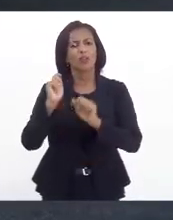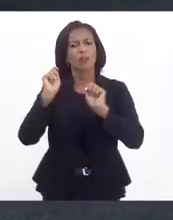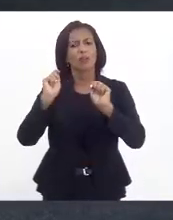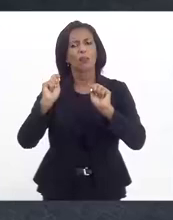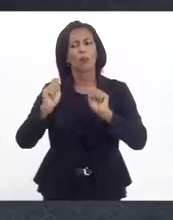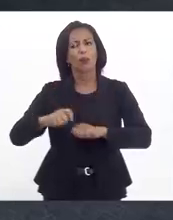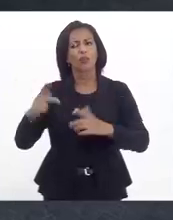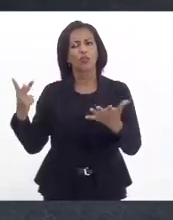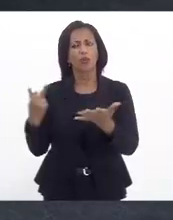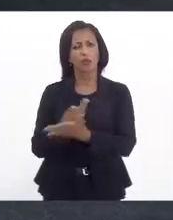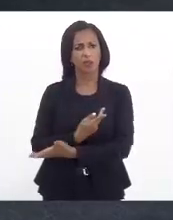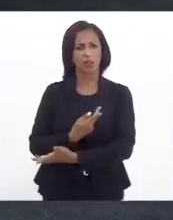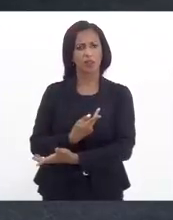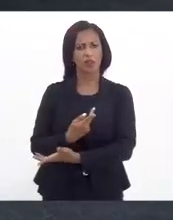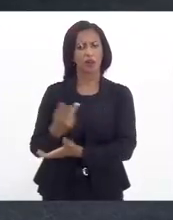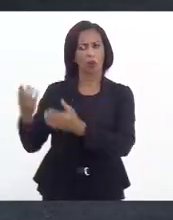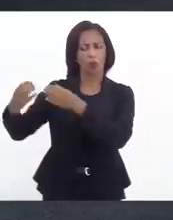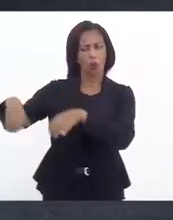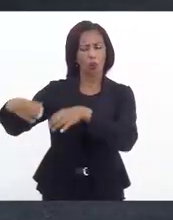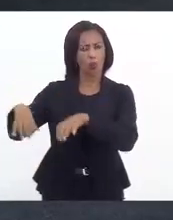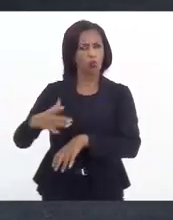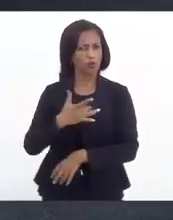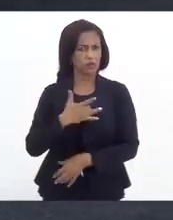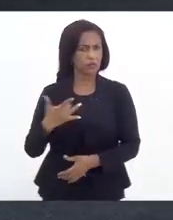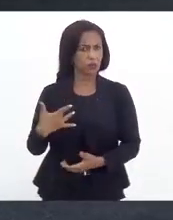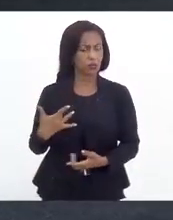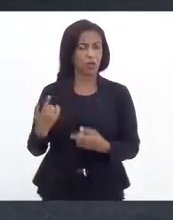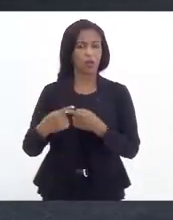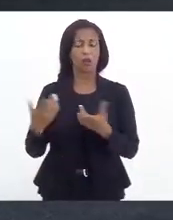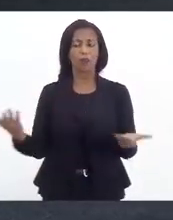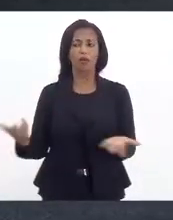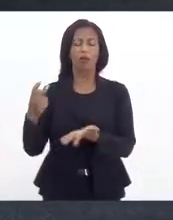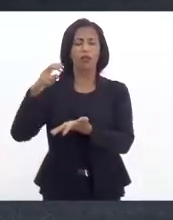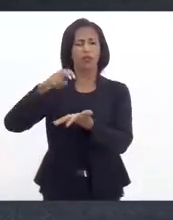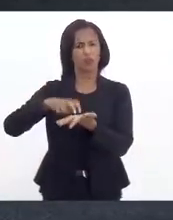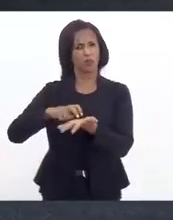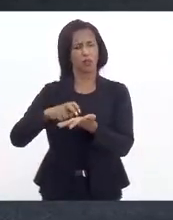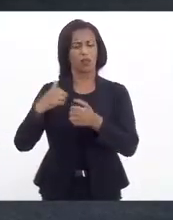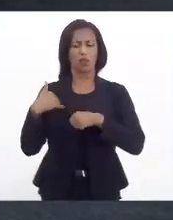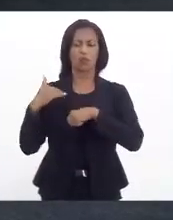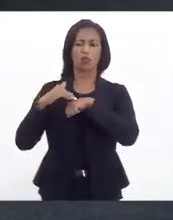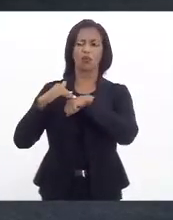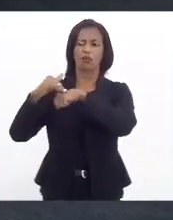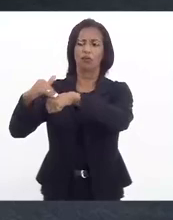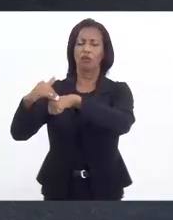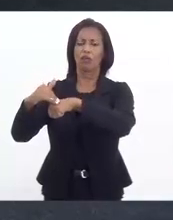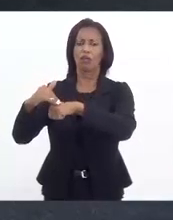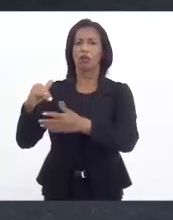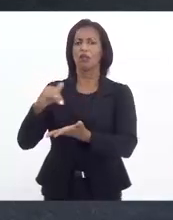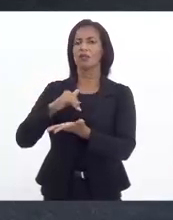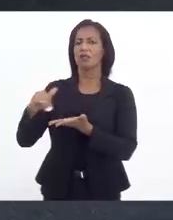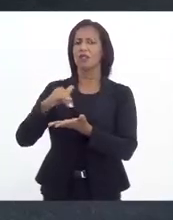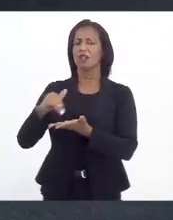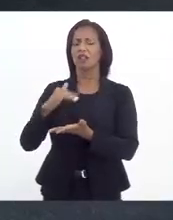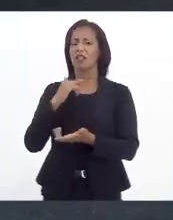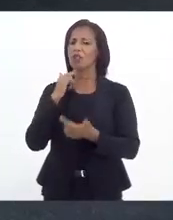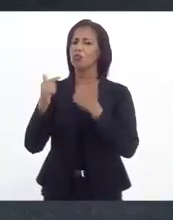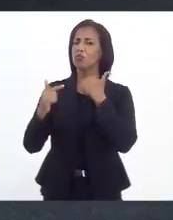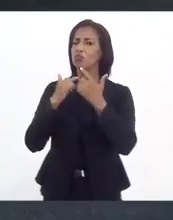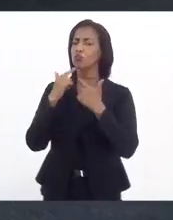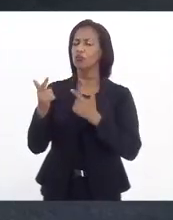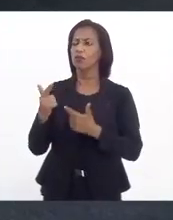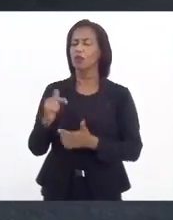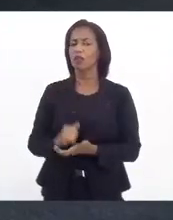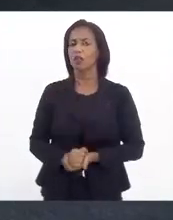um concurso na área da saúde que nós agora de manhã conversamos com o secretário e a nossa dúvida era o seguinte. O